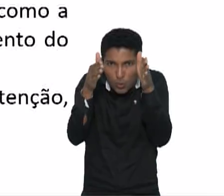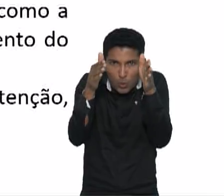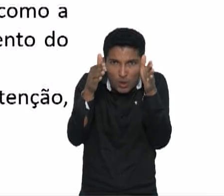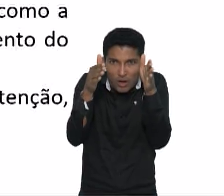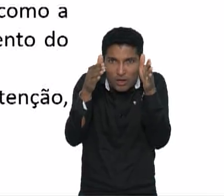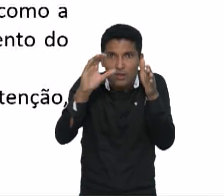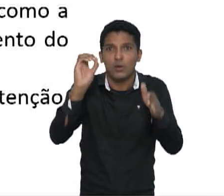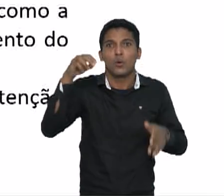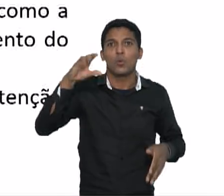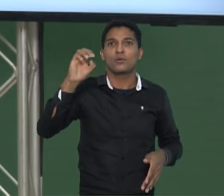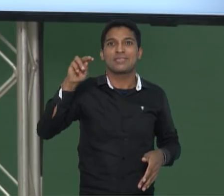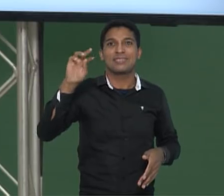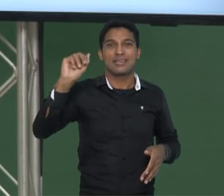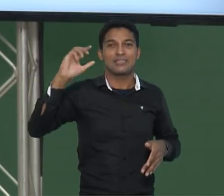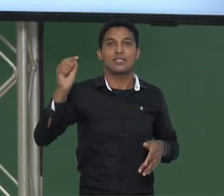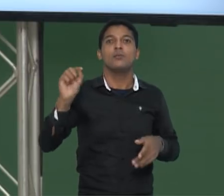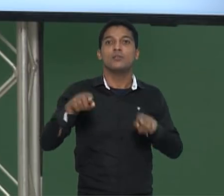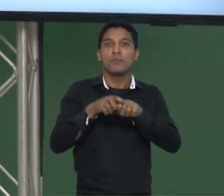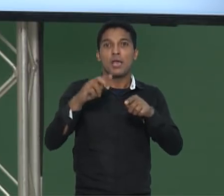na autoconfiança.